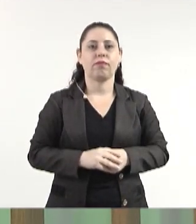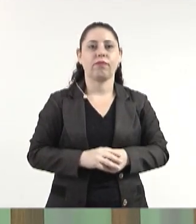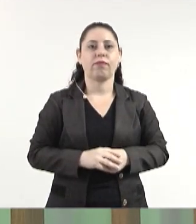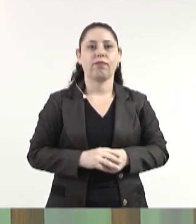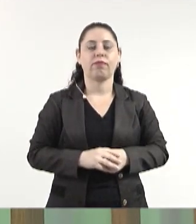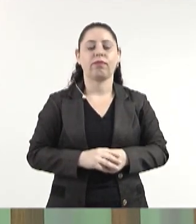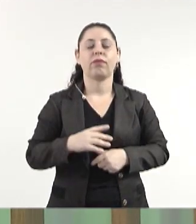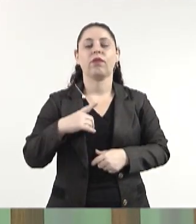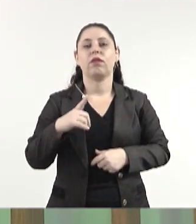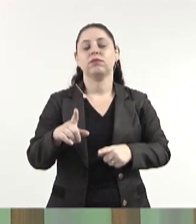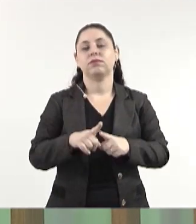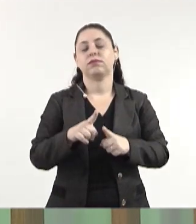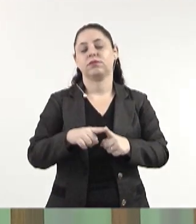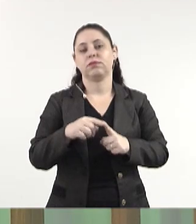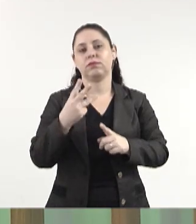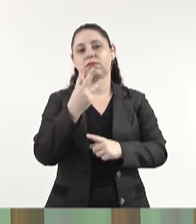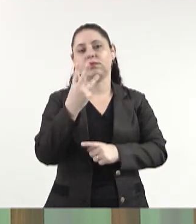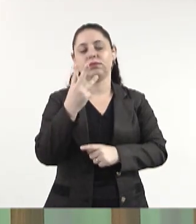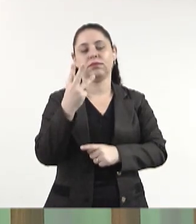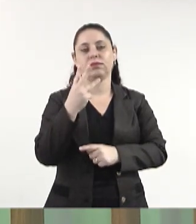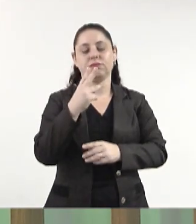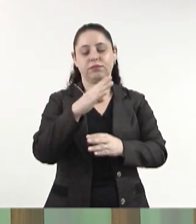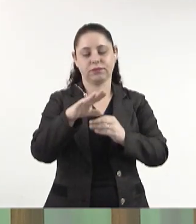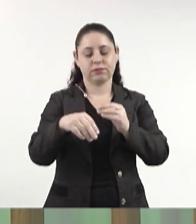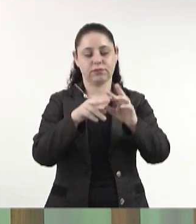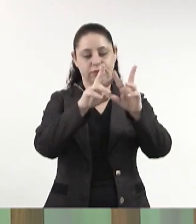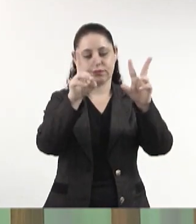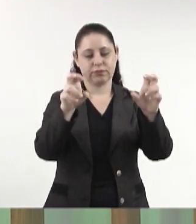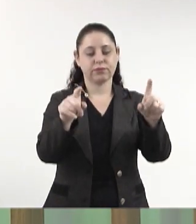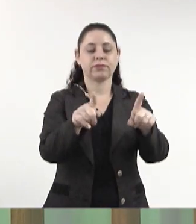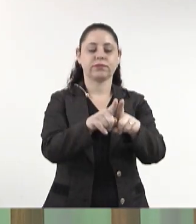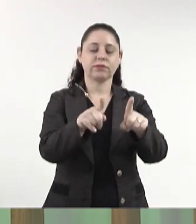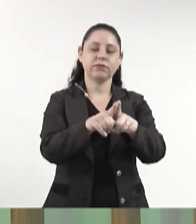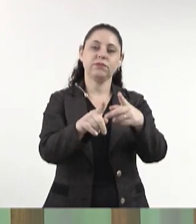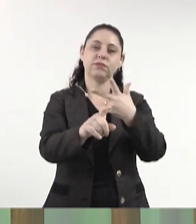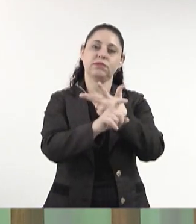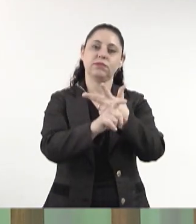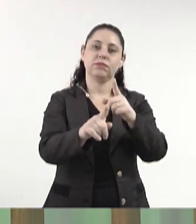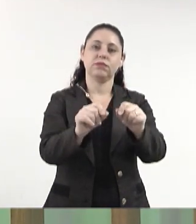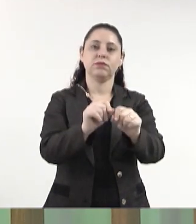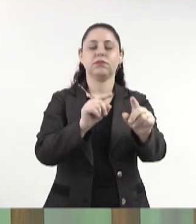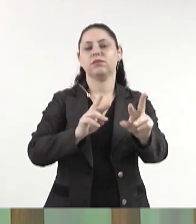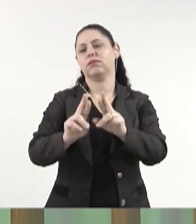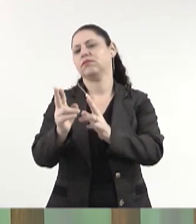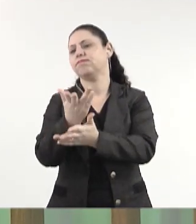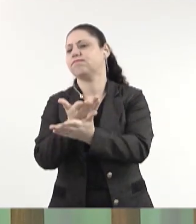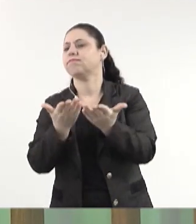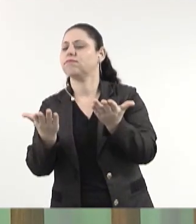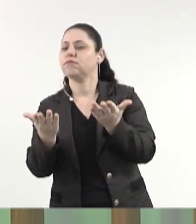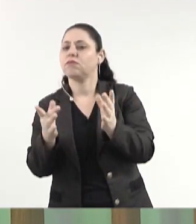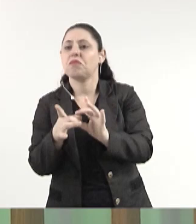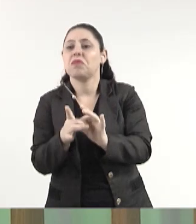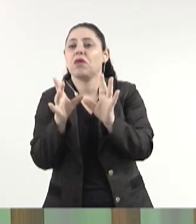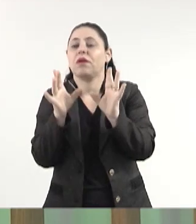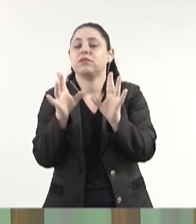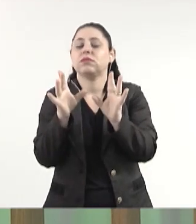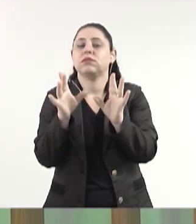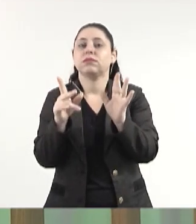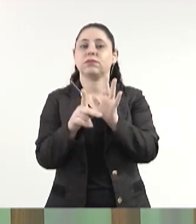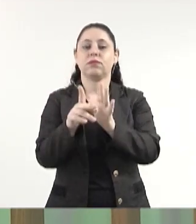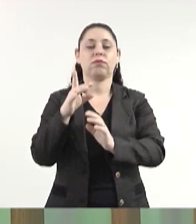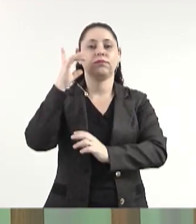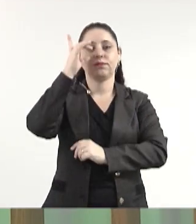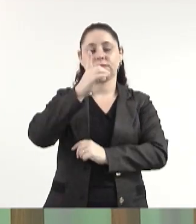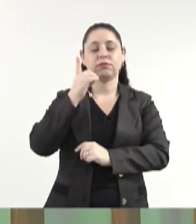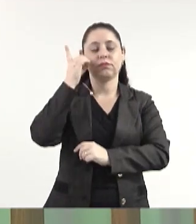deputado Caravina relatou uma terceira matéria, também vinda do Poder Executivo Estadual, com relação à autorização pelos